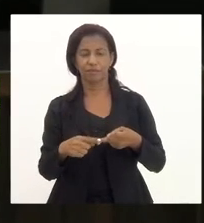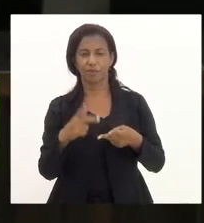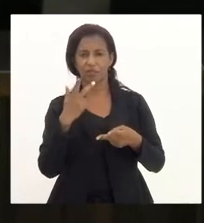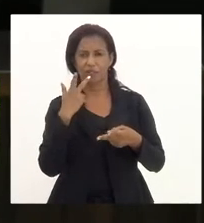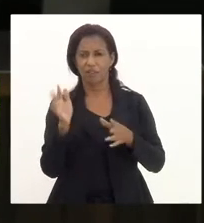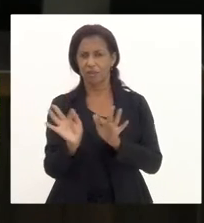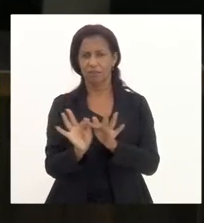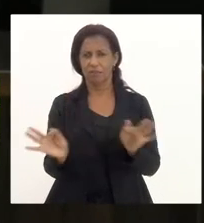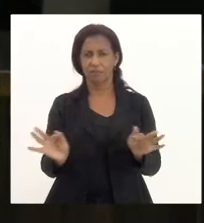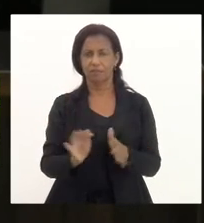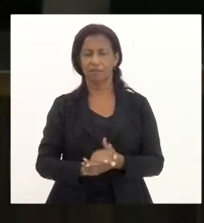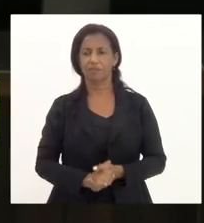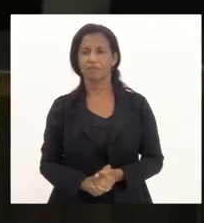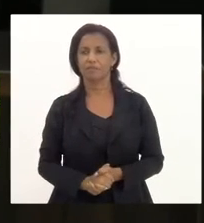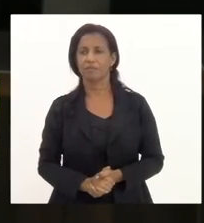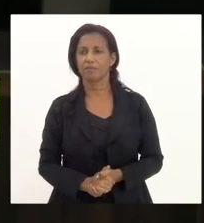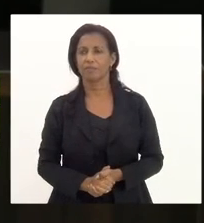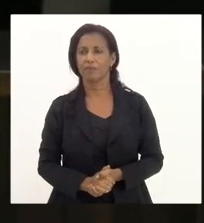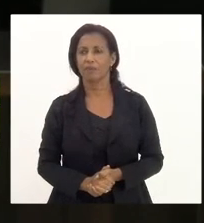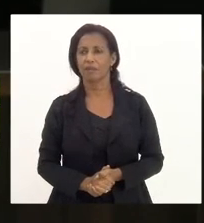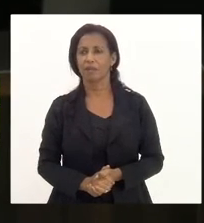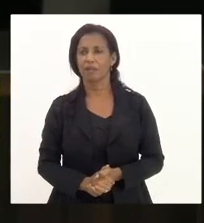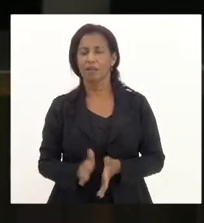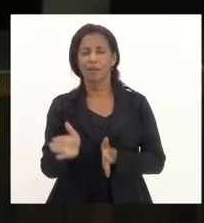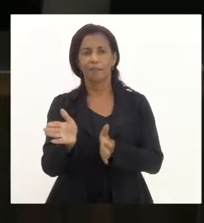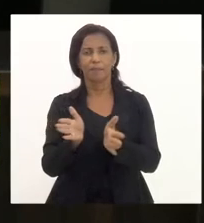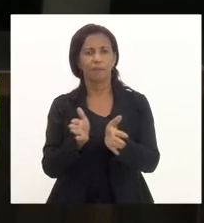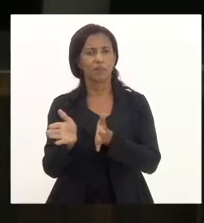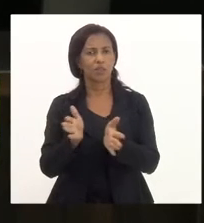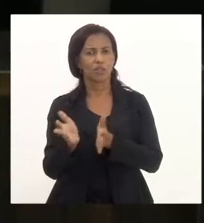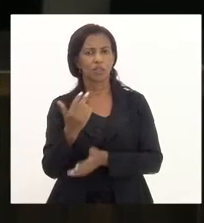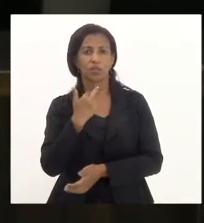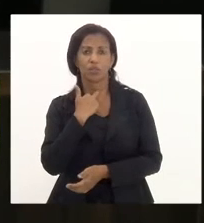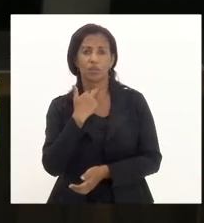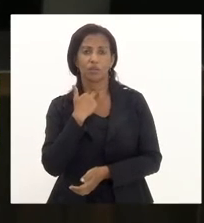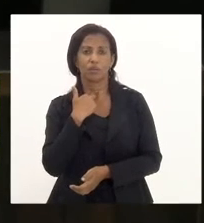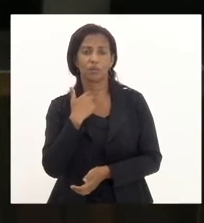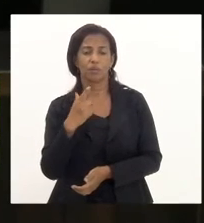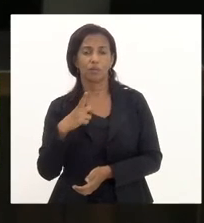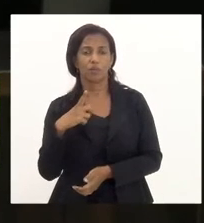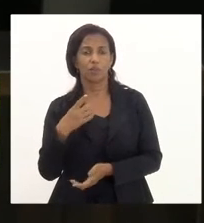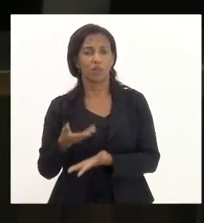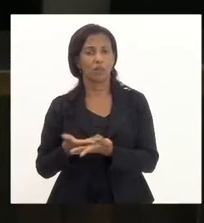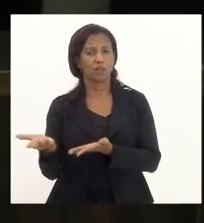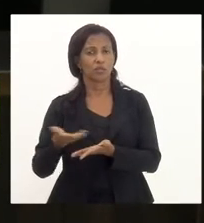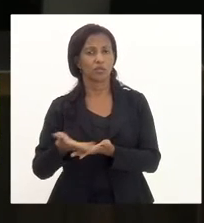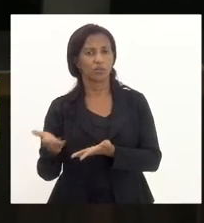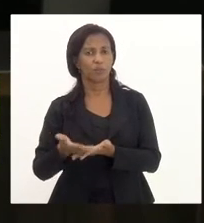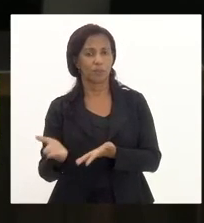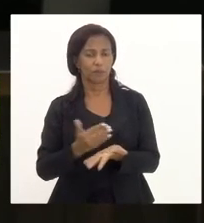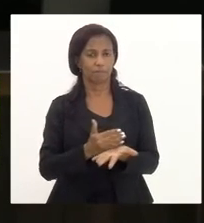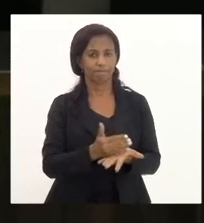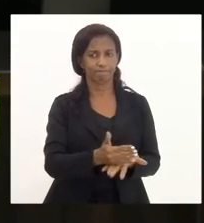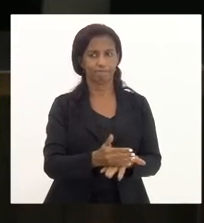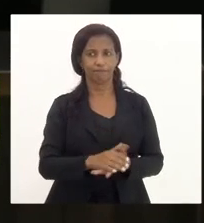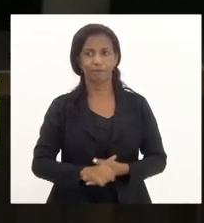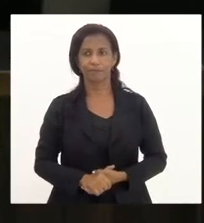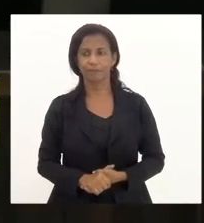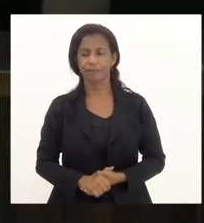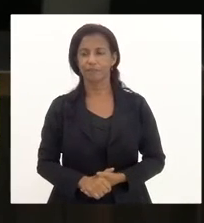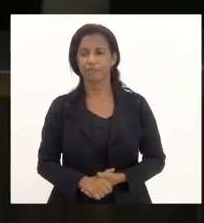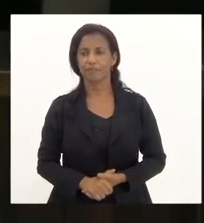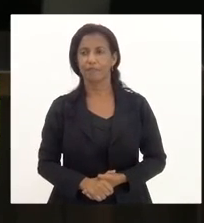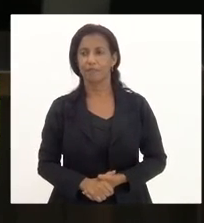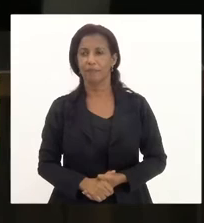levantar muito simples sobre medidas que não deveriam estar nas despesas primárias são incluem-se